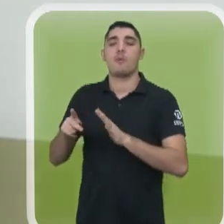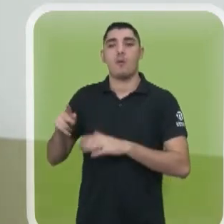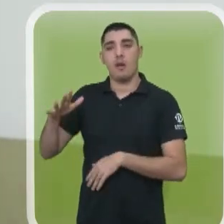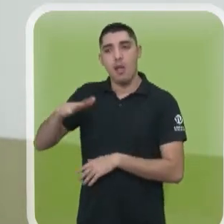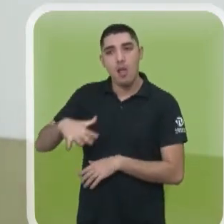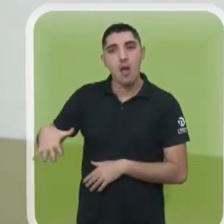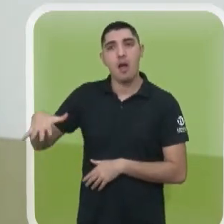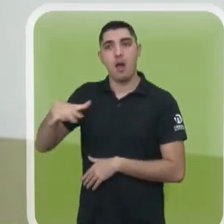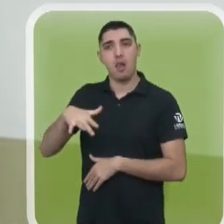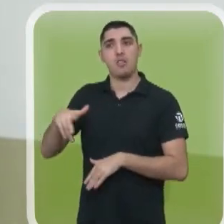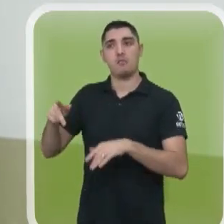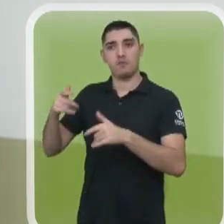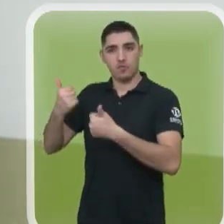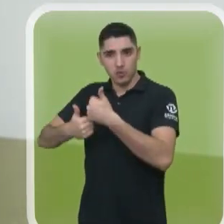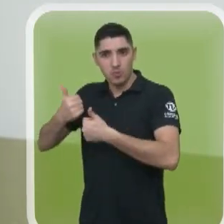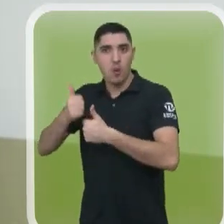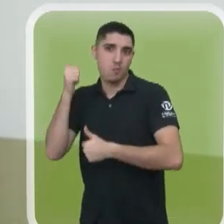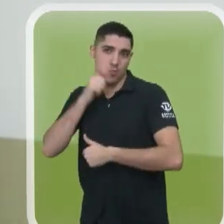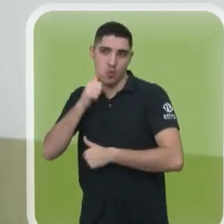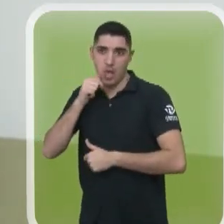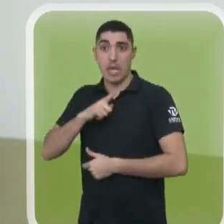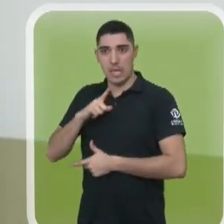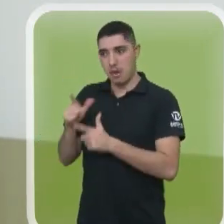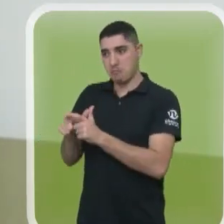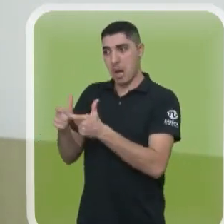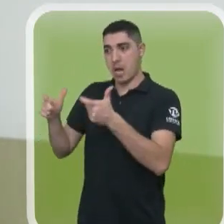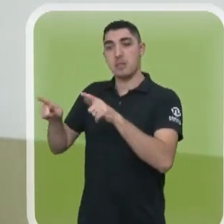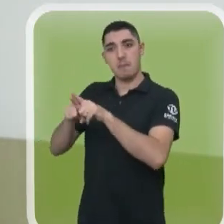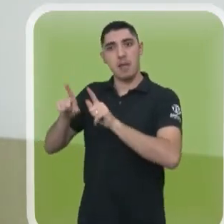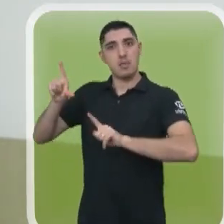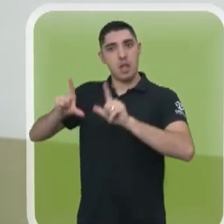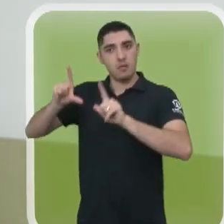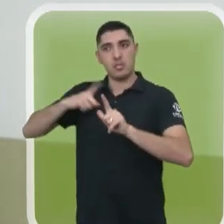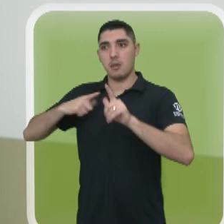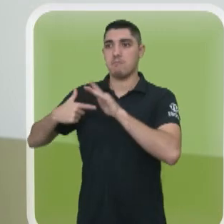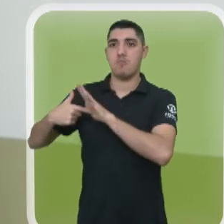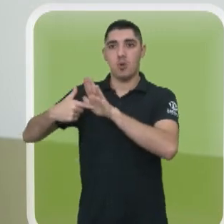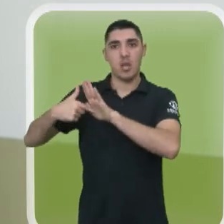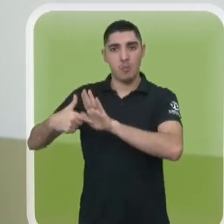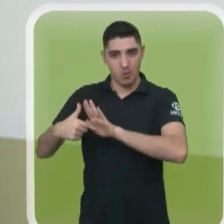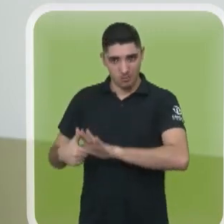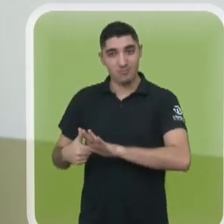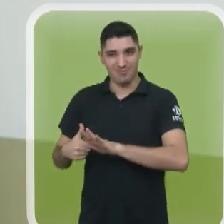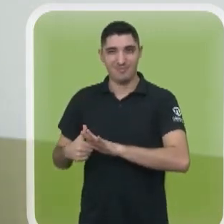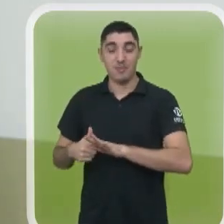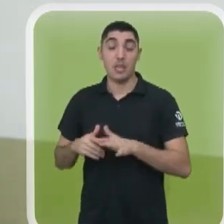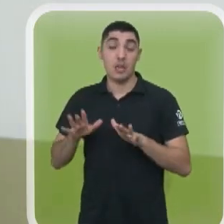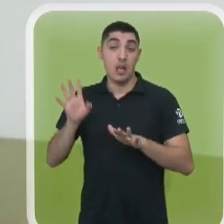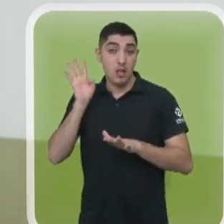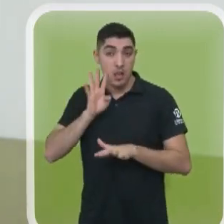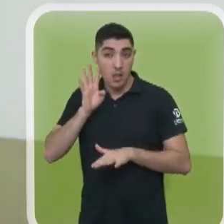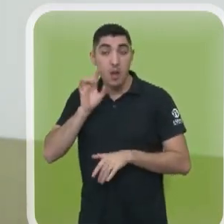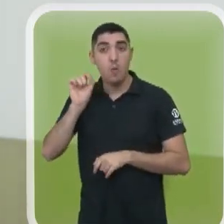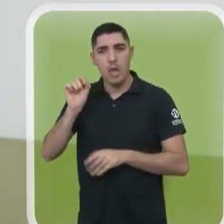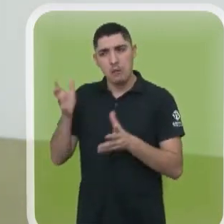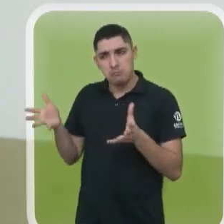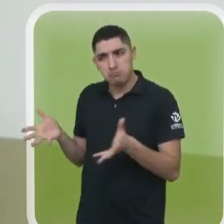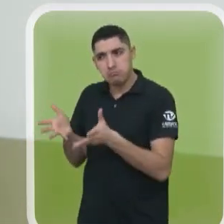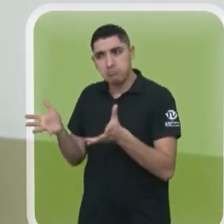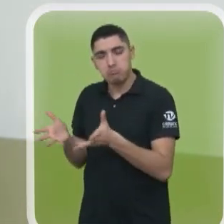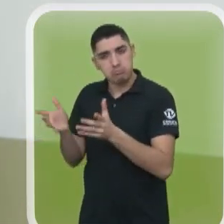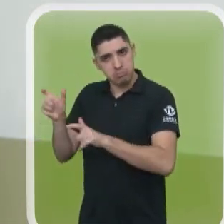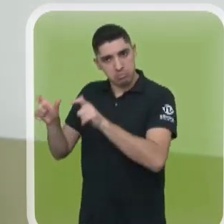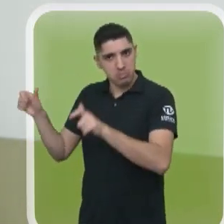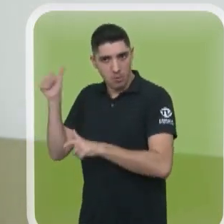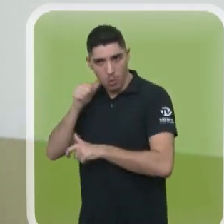ampliação do espaço do futebol feminino tanto na televisão quanto nos noticiários e uma coisa que é legal que além de incentivar as mulheres